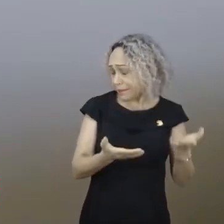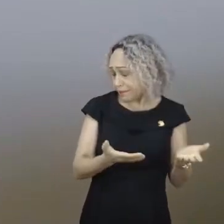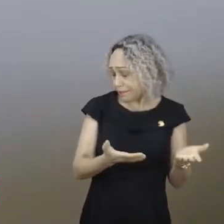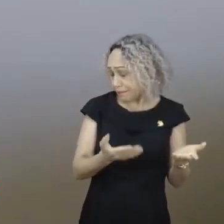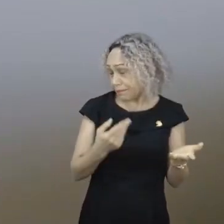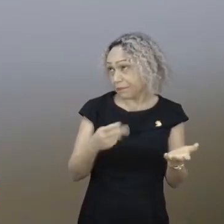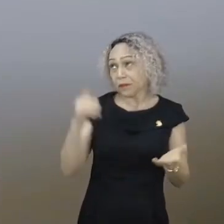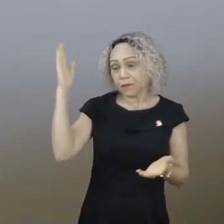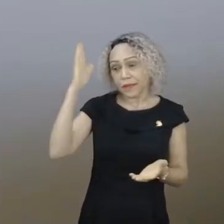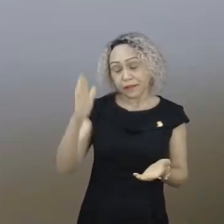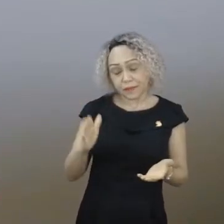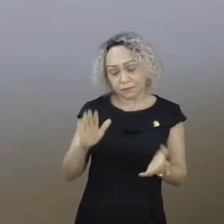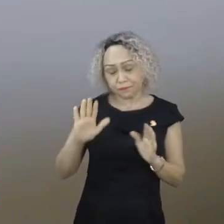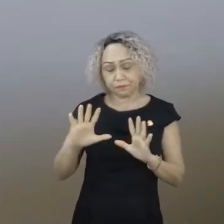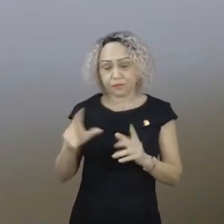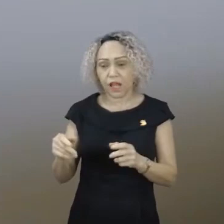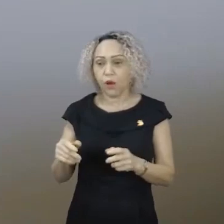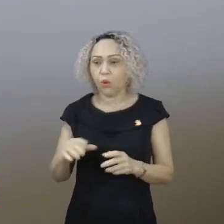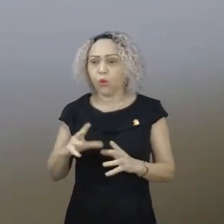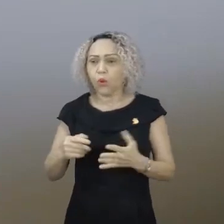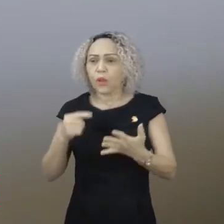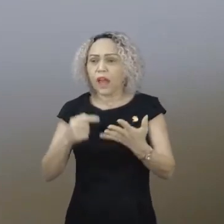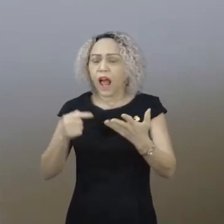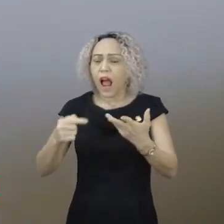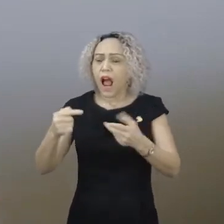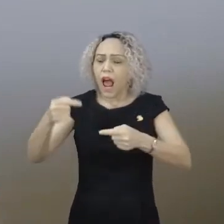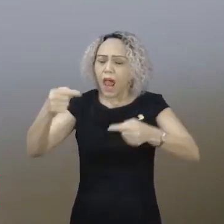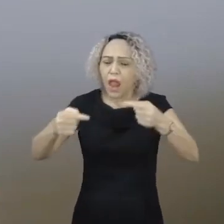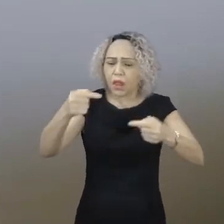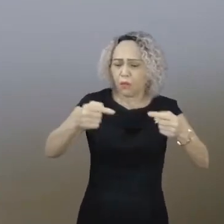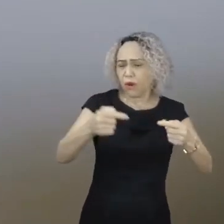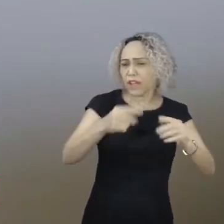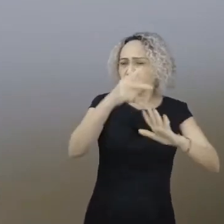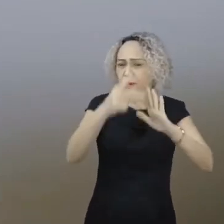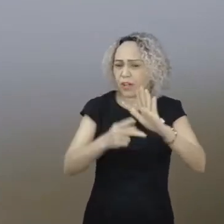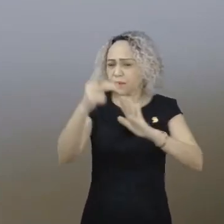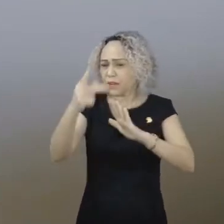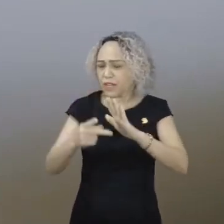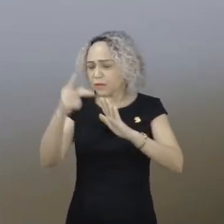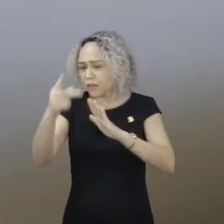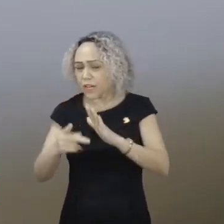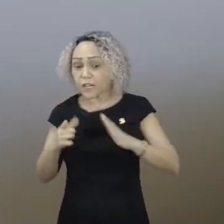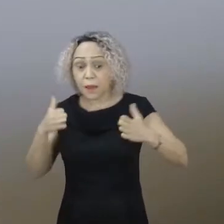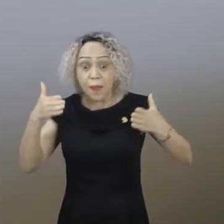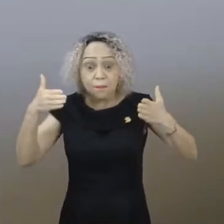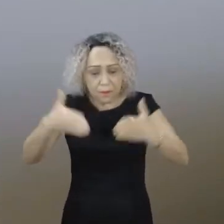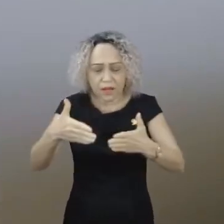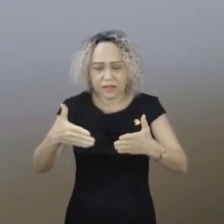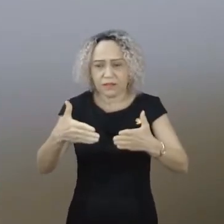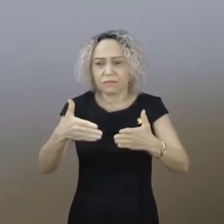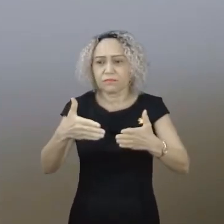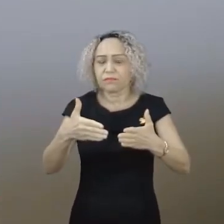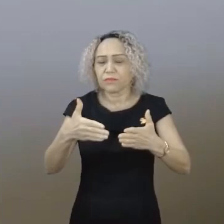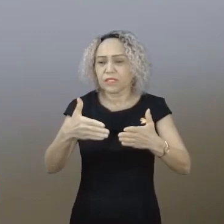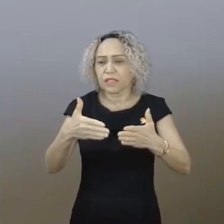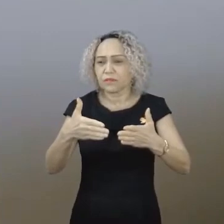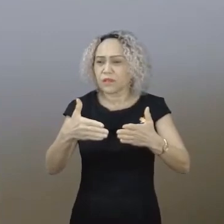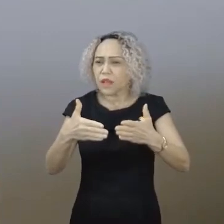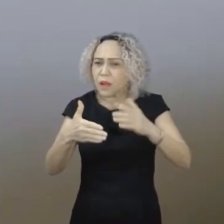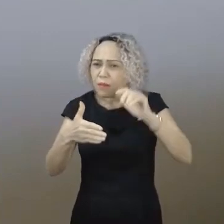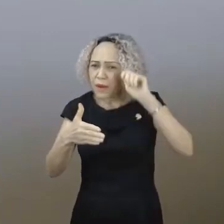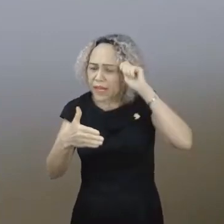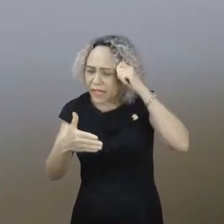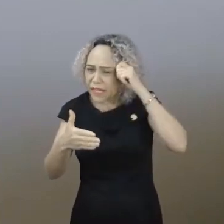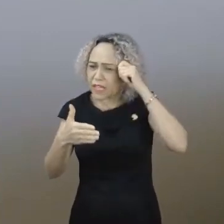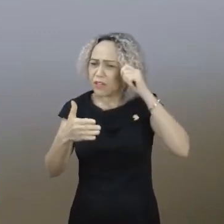presidente Lula para os setores mais vulneráveis. Só destaco que não é só para negros, é para negros e brancos também,